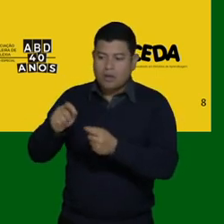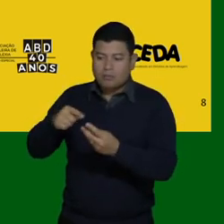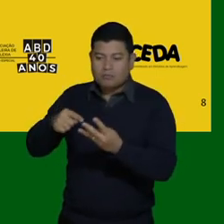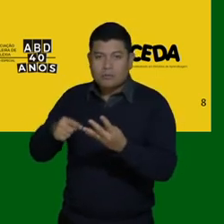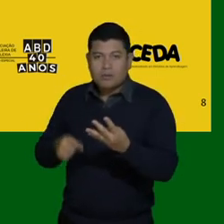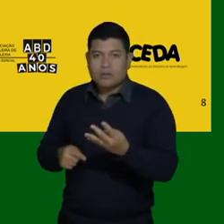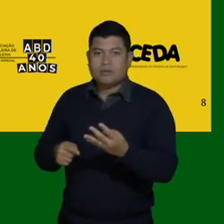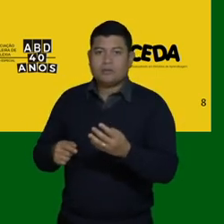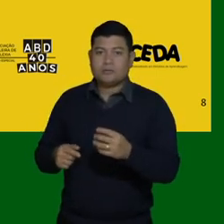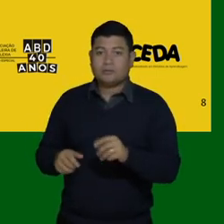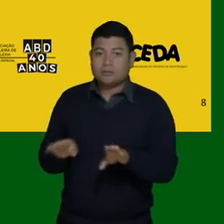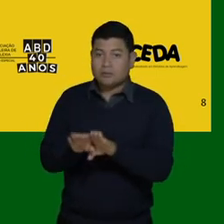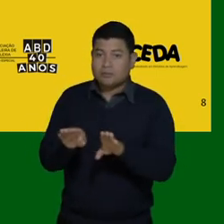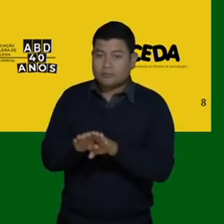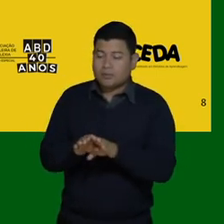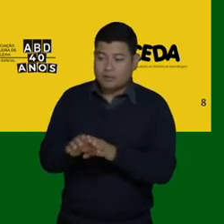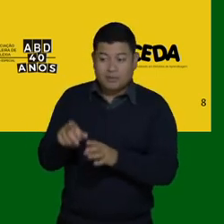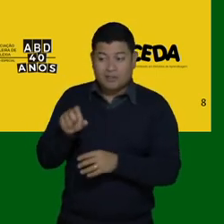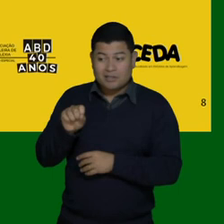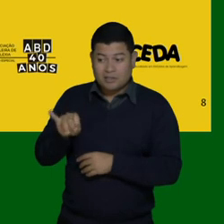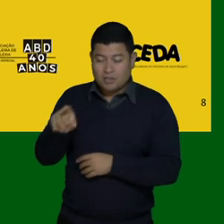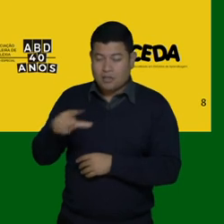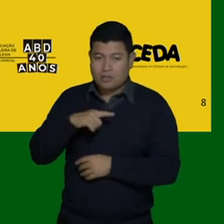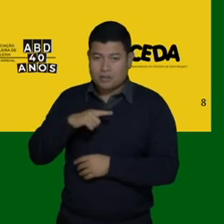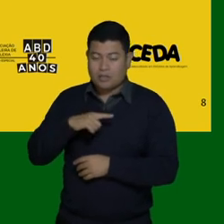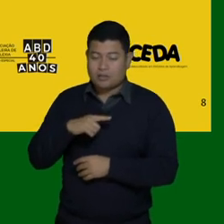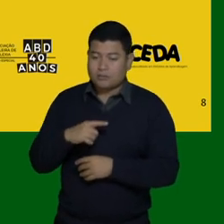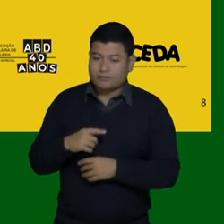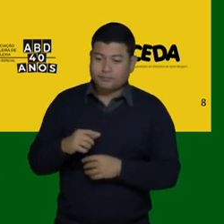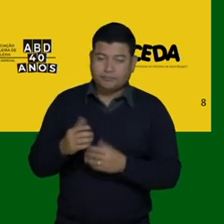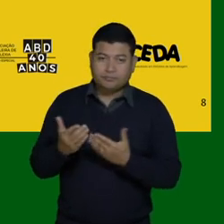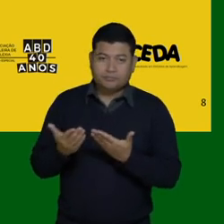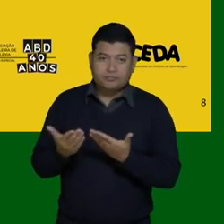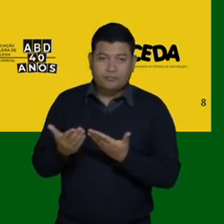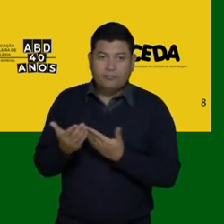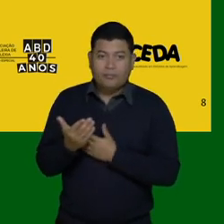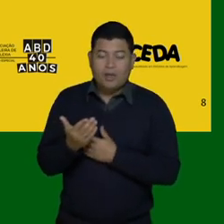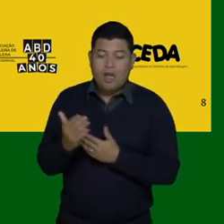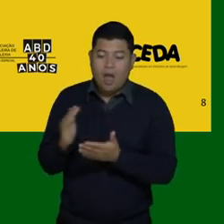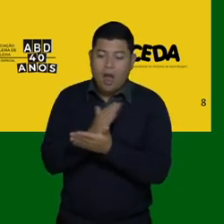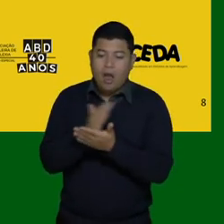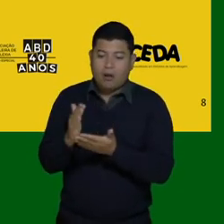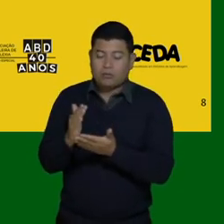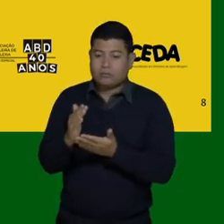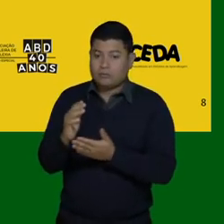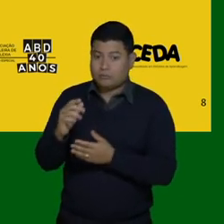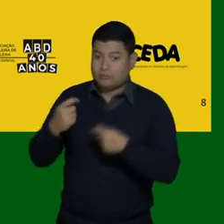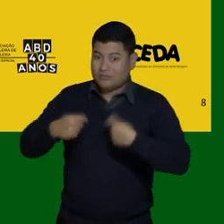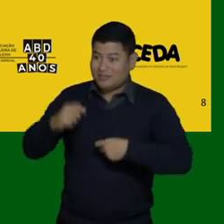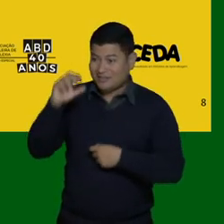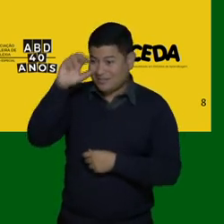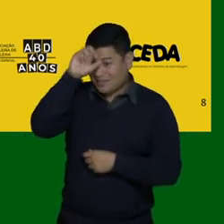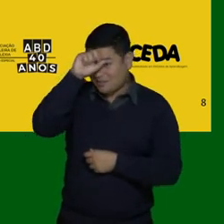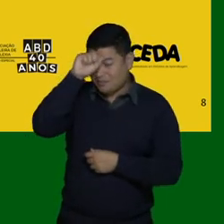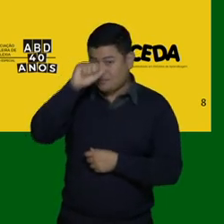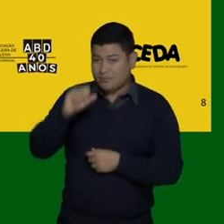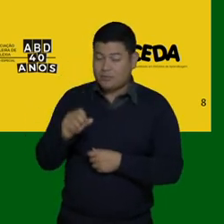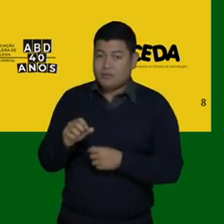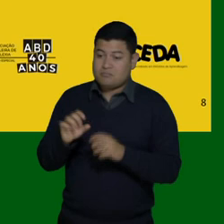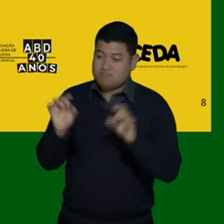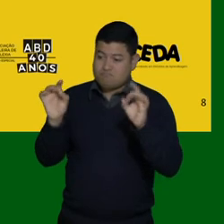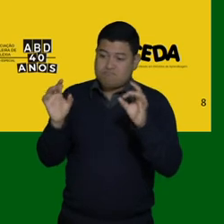necessidades educacionais especiais diz desenvolvimento das potencialidades a gente tem que buscar um meio para alcançar